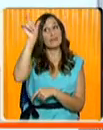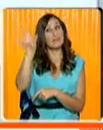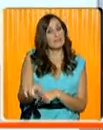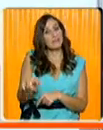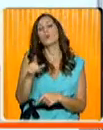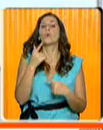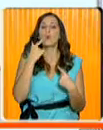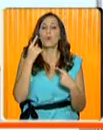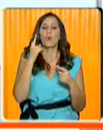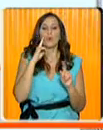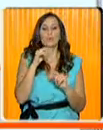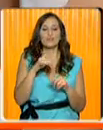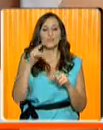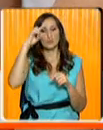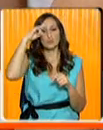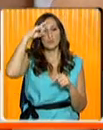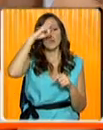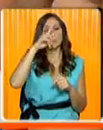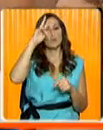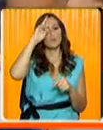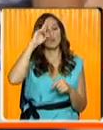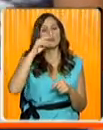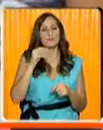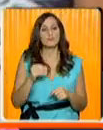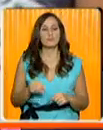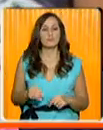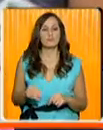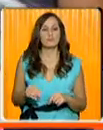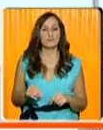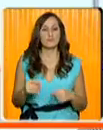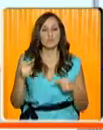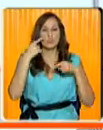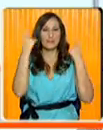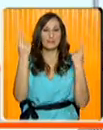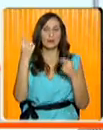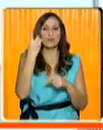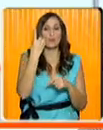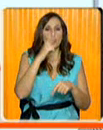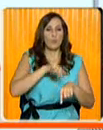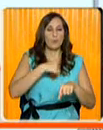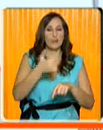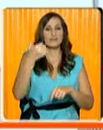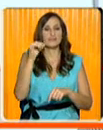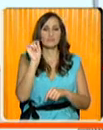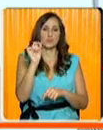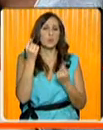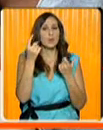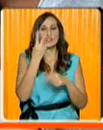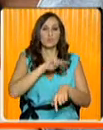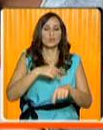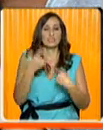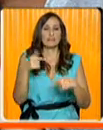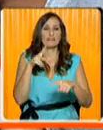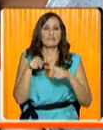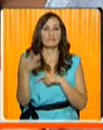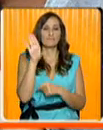Tiveste a comer vamos outra vez então ao espetáculo. Casco. O espetáculo que é de quanto tempo? Com o espetáculo tem 1h50, quase sim, duas, e tem um intervalo de